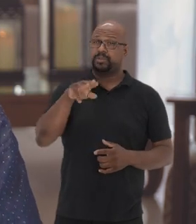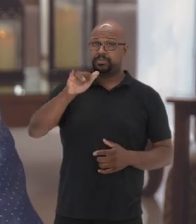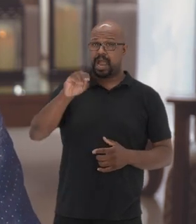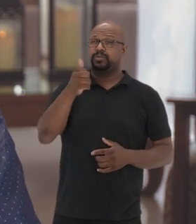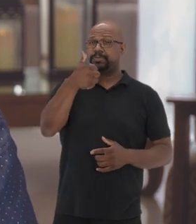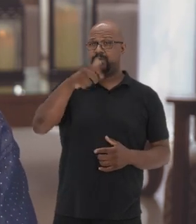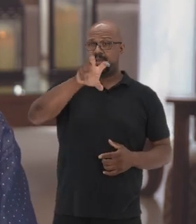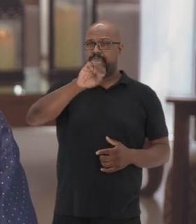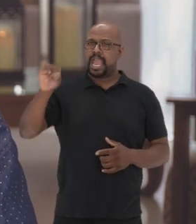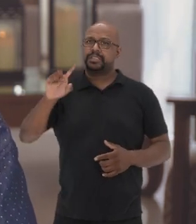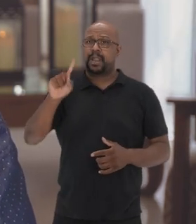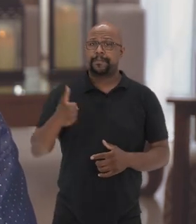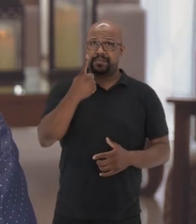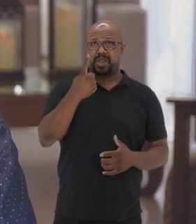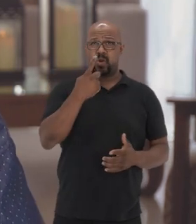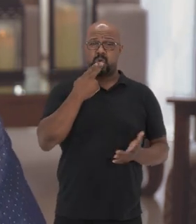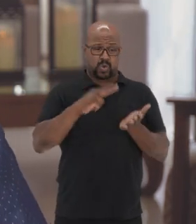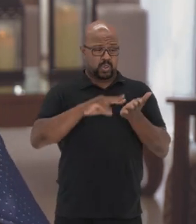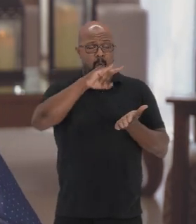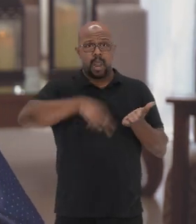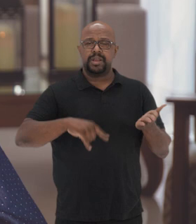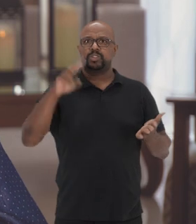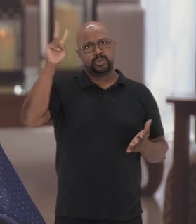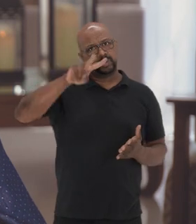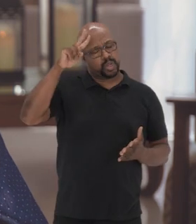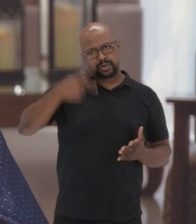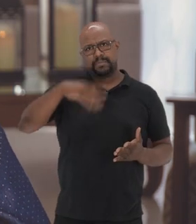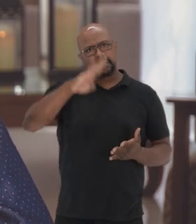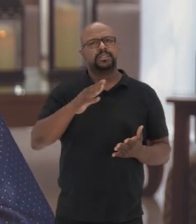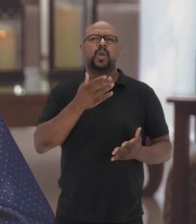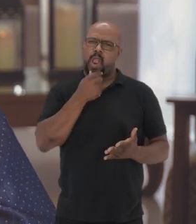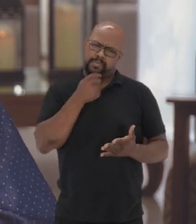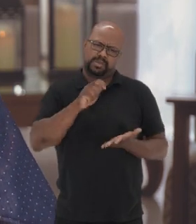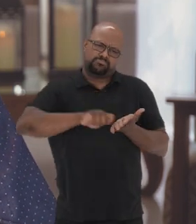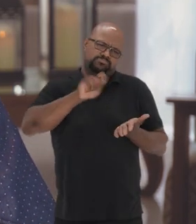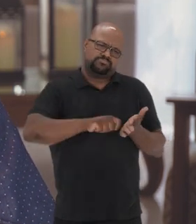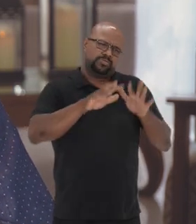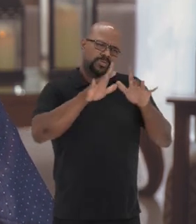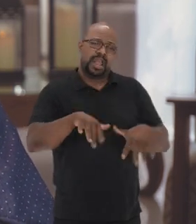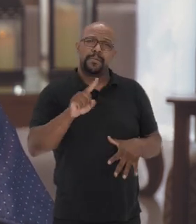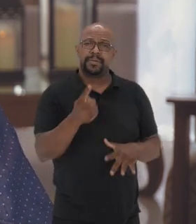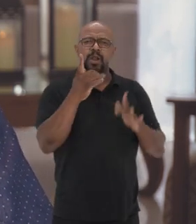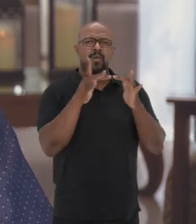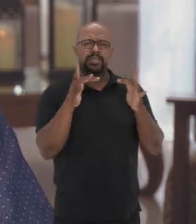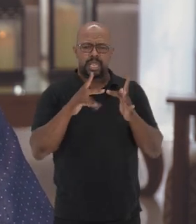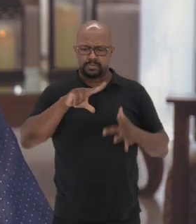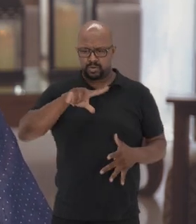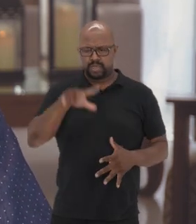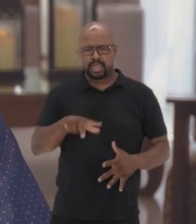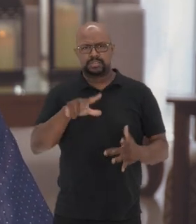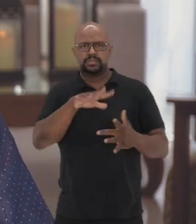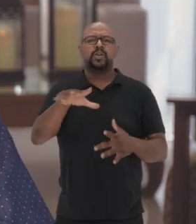Esse é o primeiro documento histórico do nosso país nela o escrivão narra o primeiro contato que os portugueses